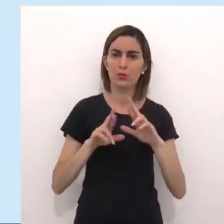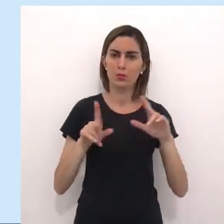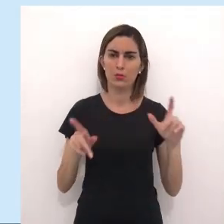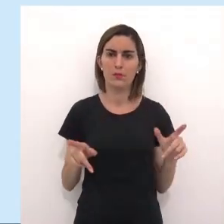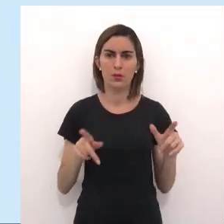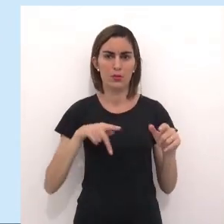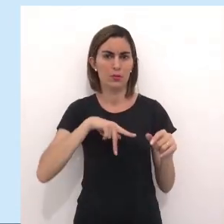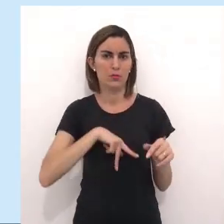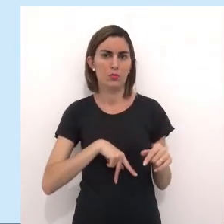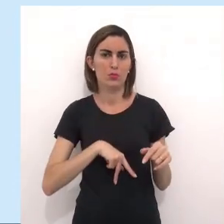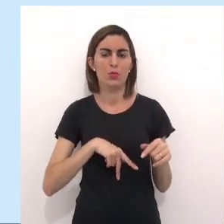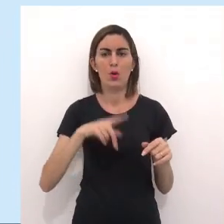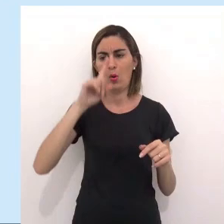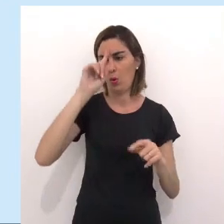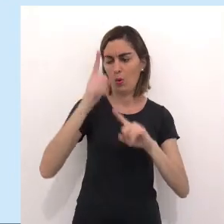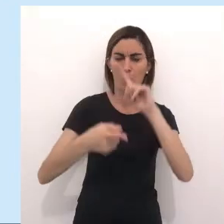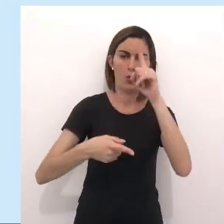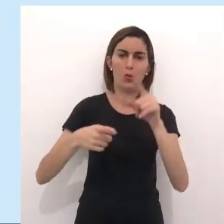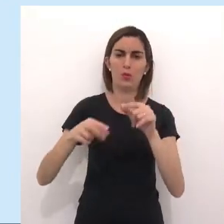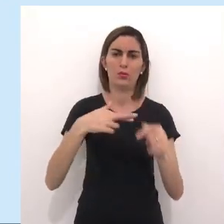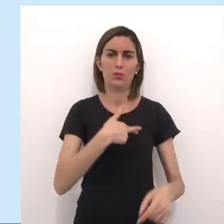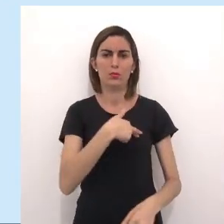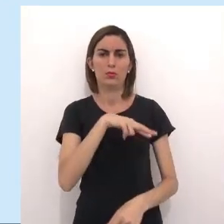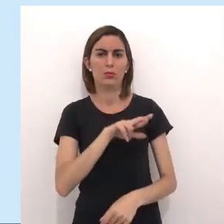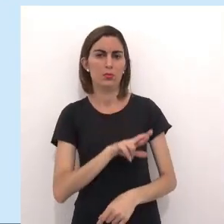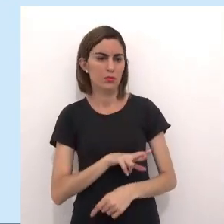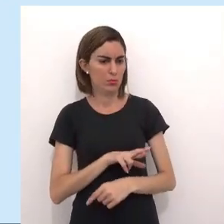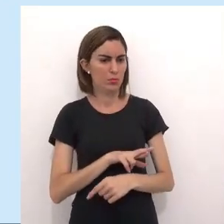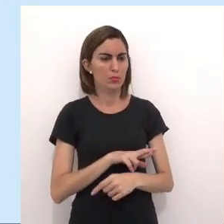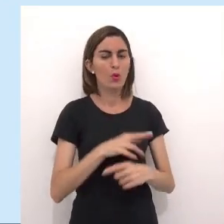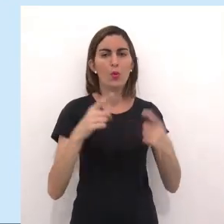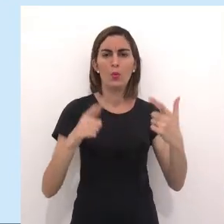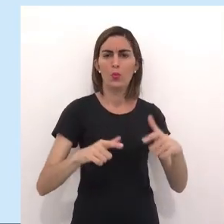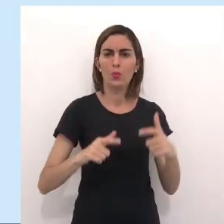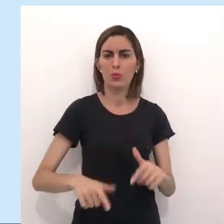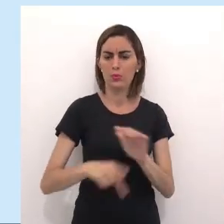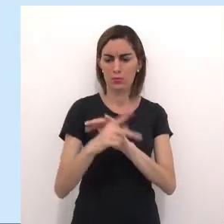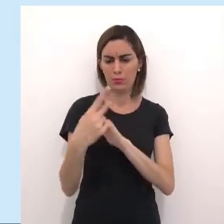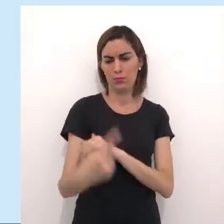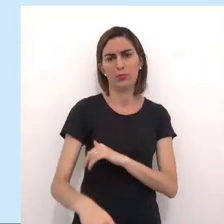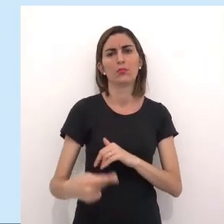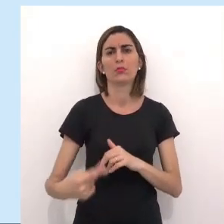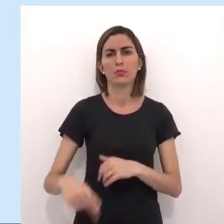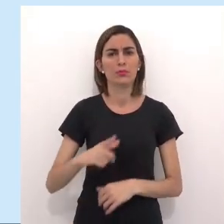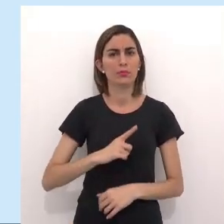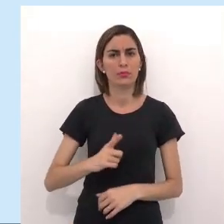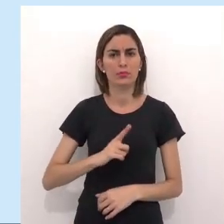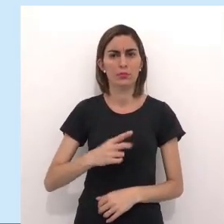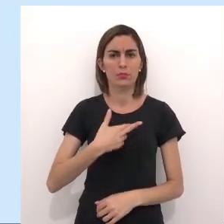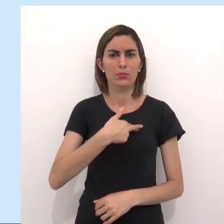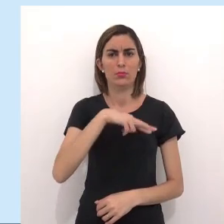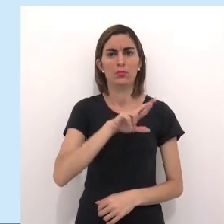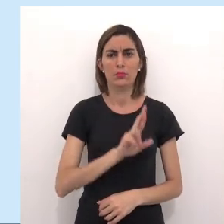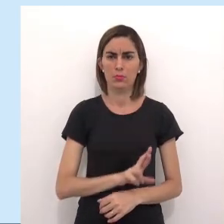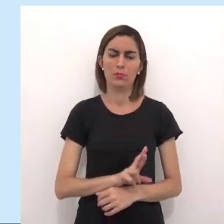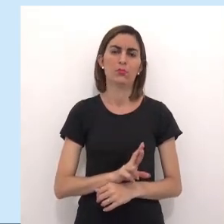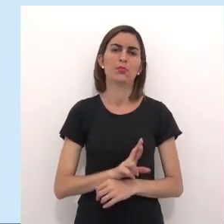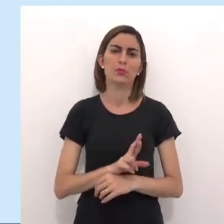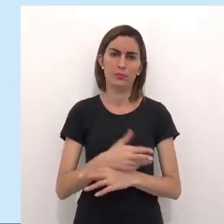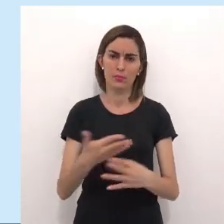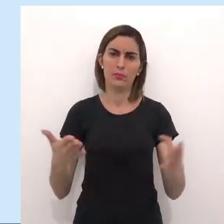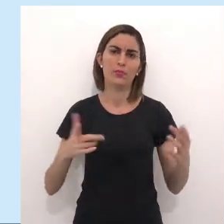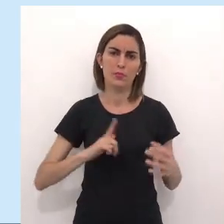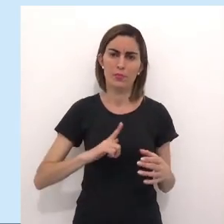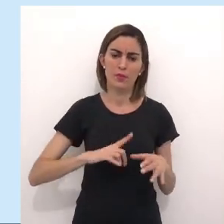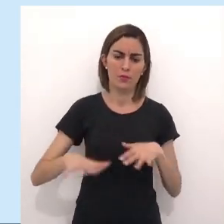contrário à imposição das ordens religiosas, onde os nativos possuíam a religiosidade.